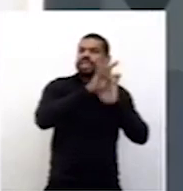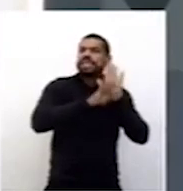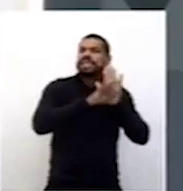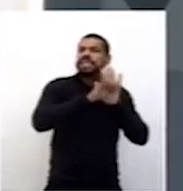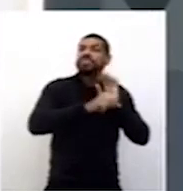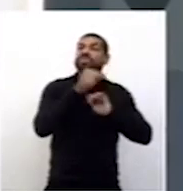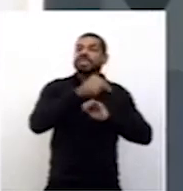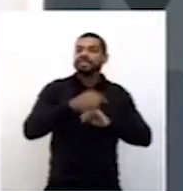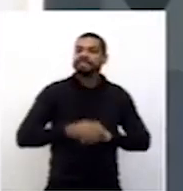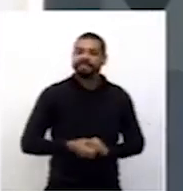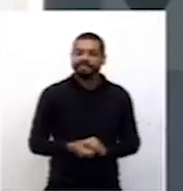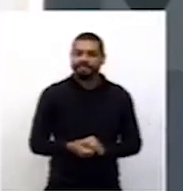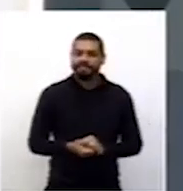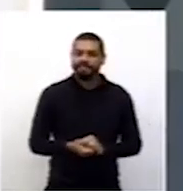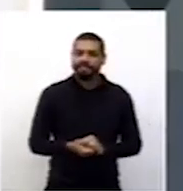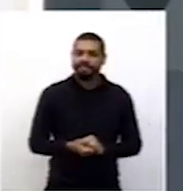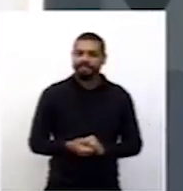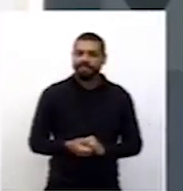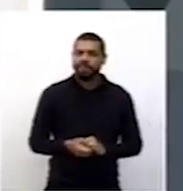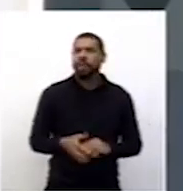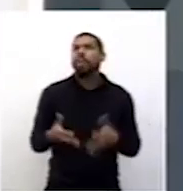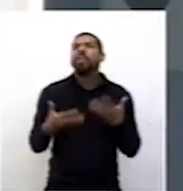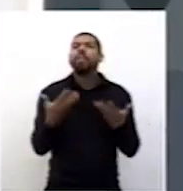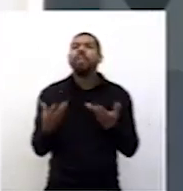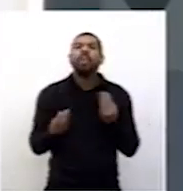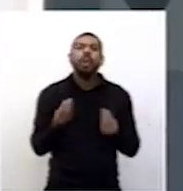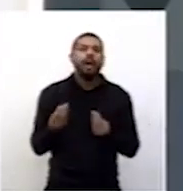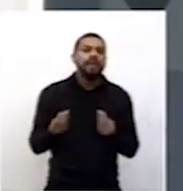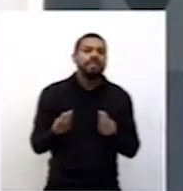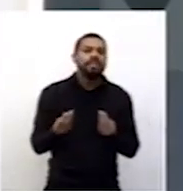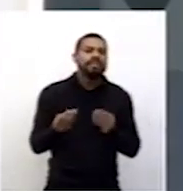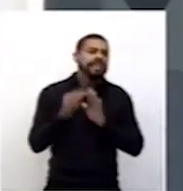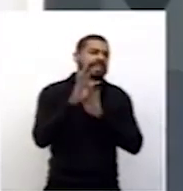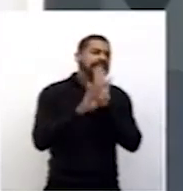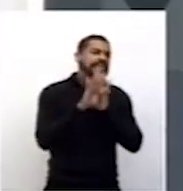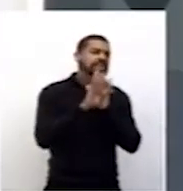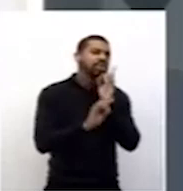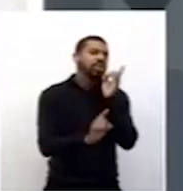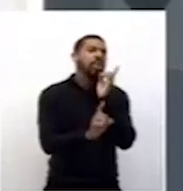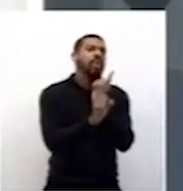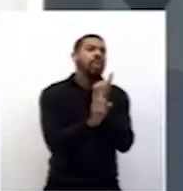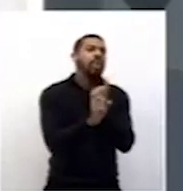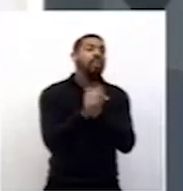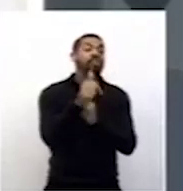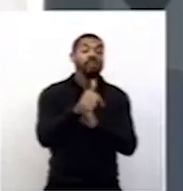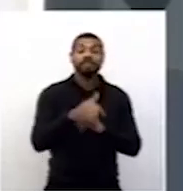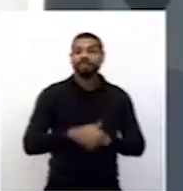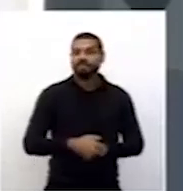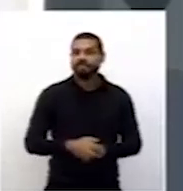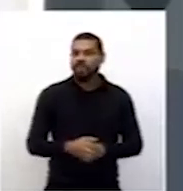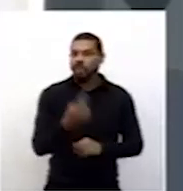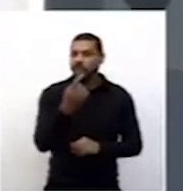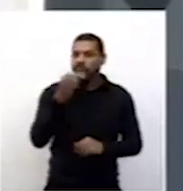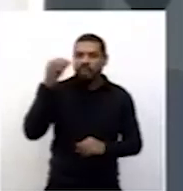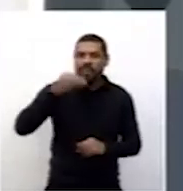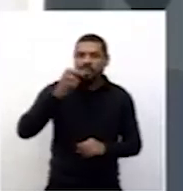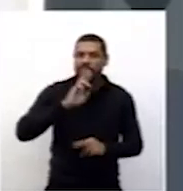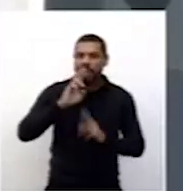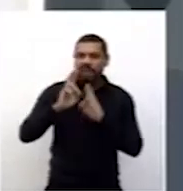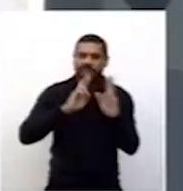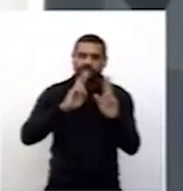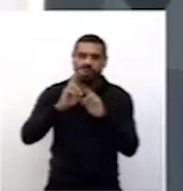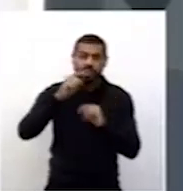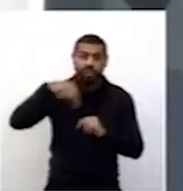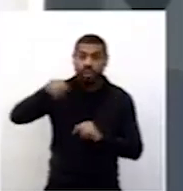conversando aqui? Né? Que gênero que é? Onde a gente encontra esse gênero de texto? Eu vou dar um minutinho para vocês